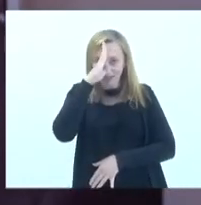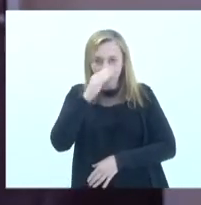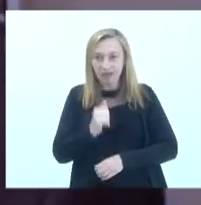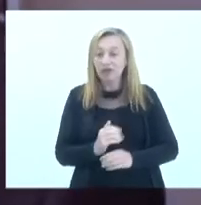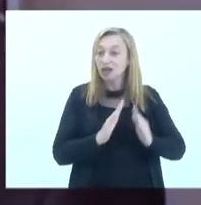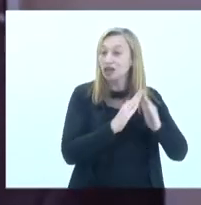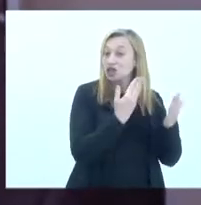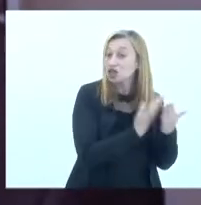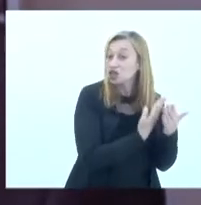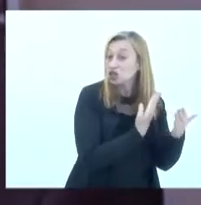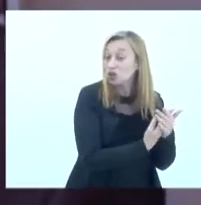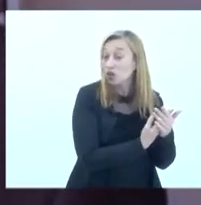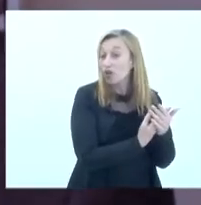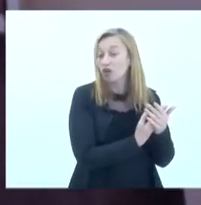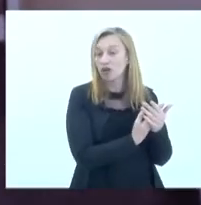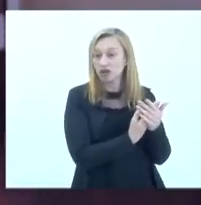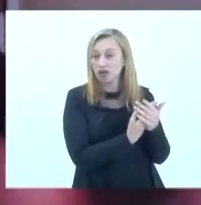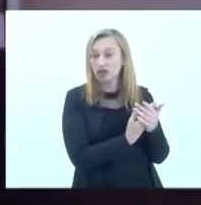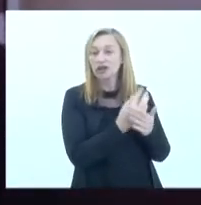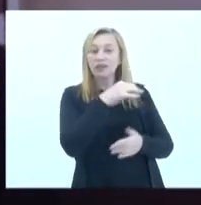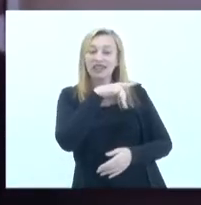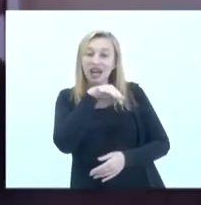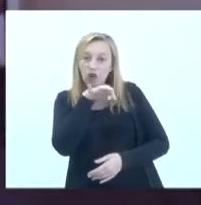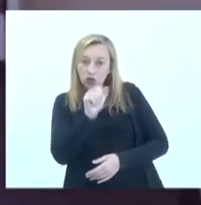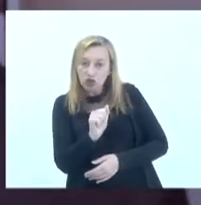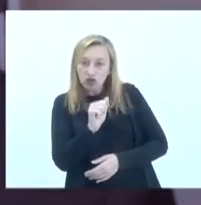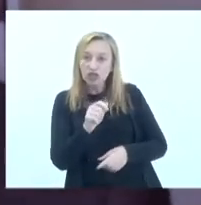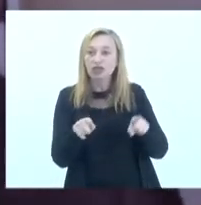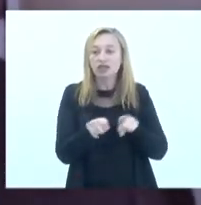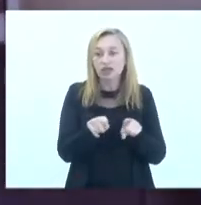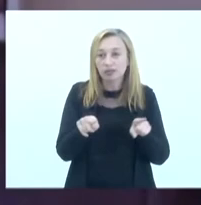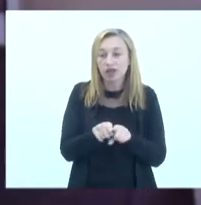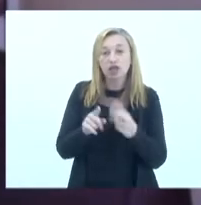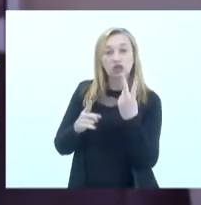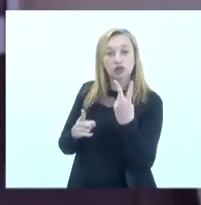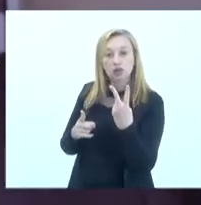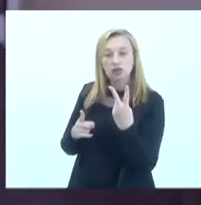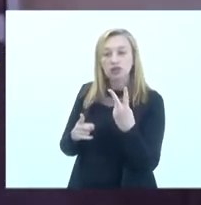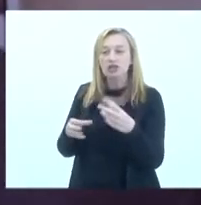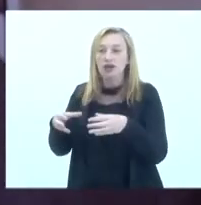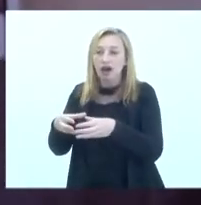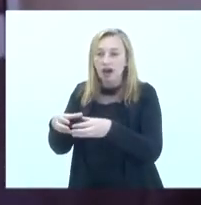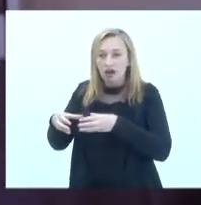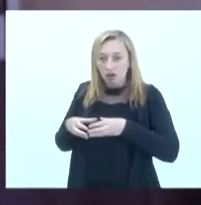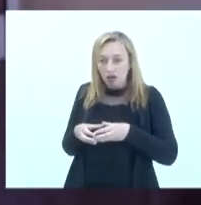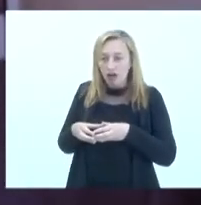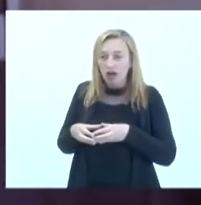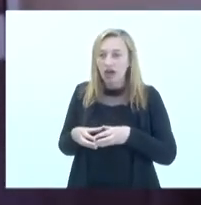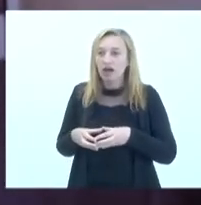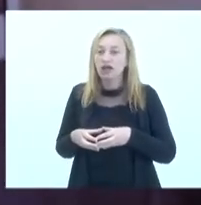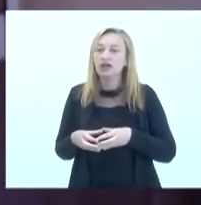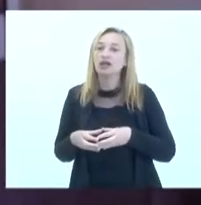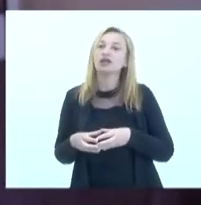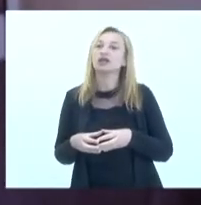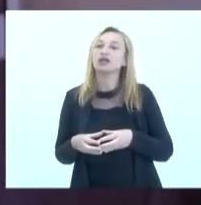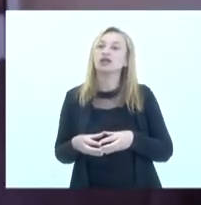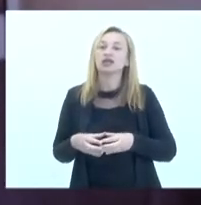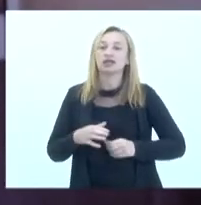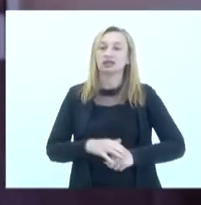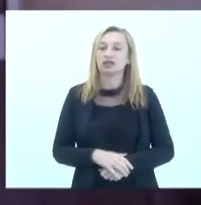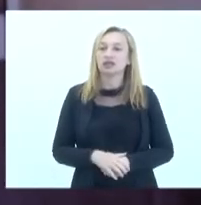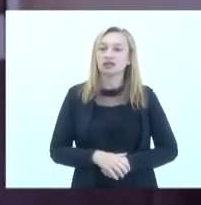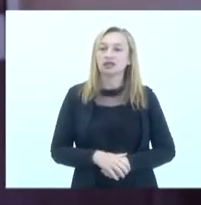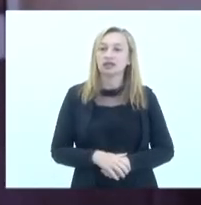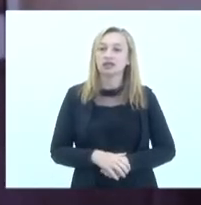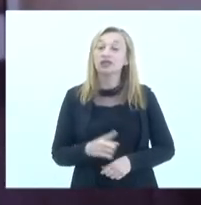de Metalurgia, de Engenharia Metalúrgica, e também 2 polos, 2 unidades na unidade aterrada, e a gente fica